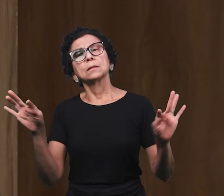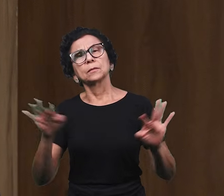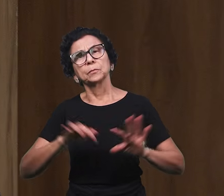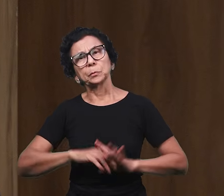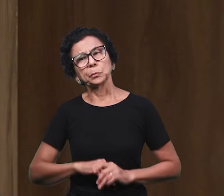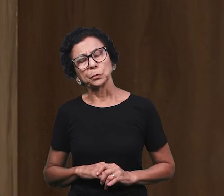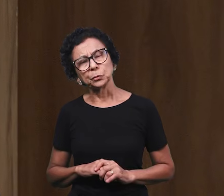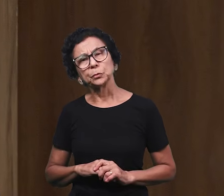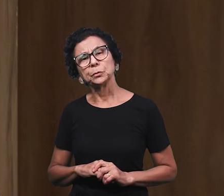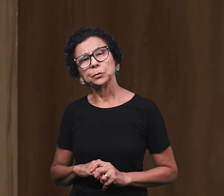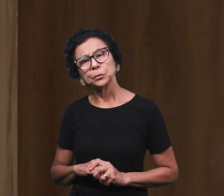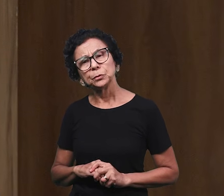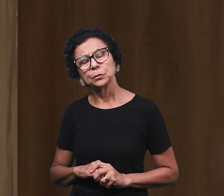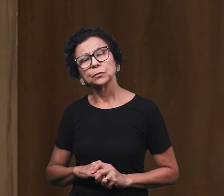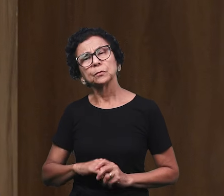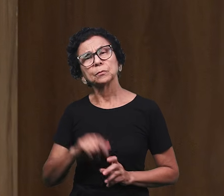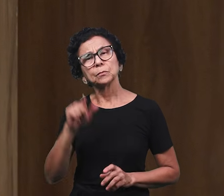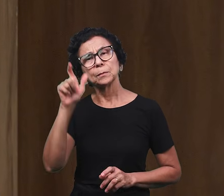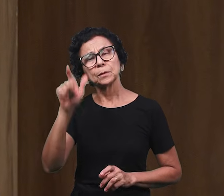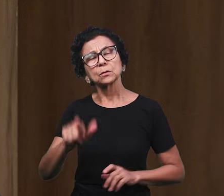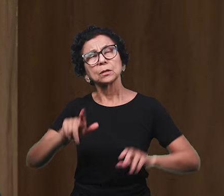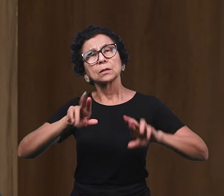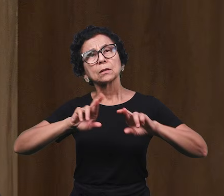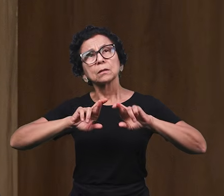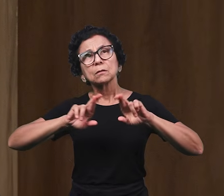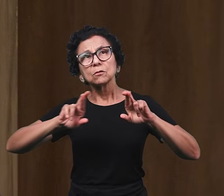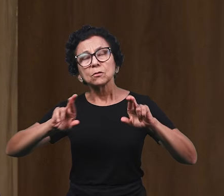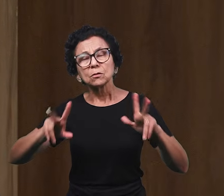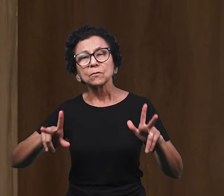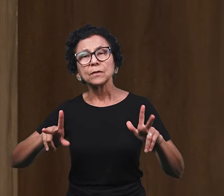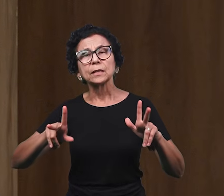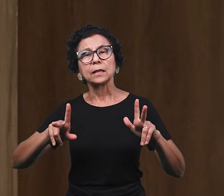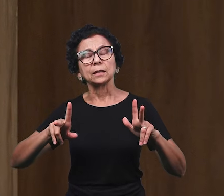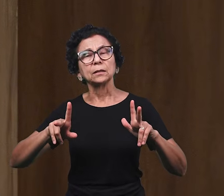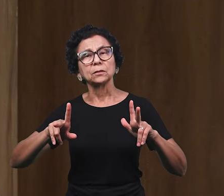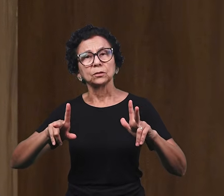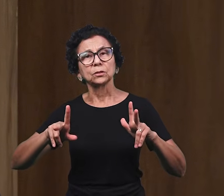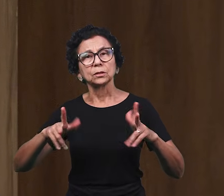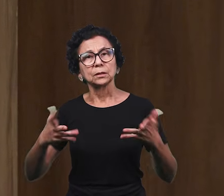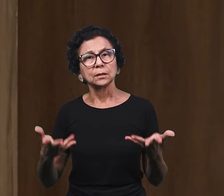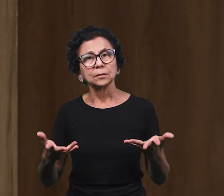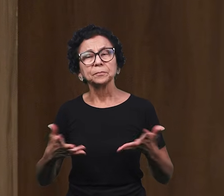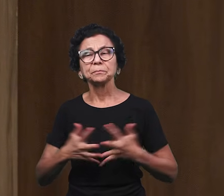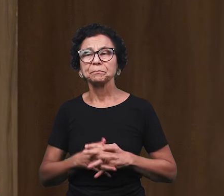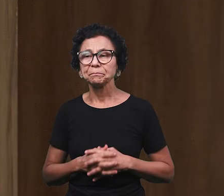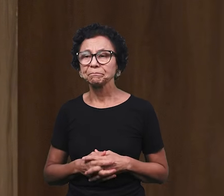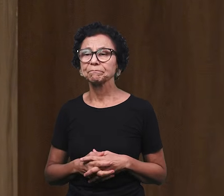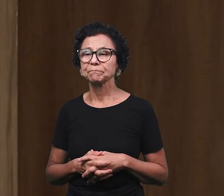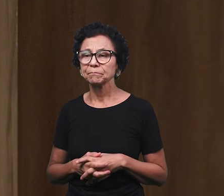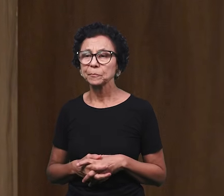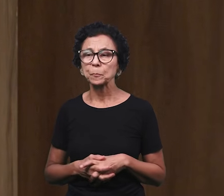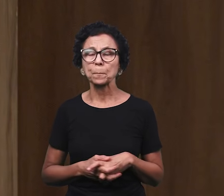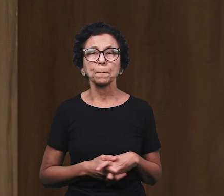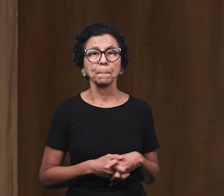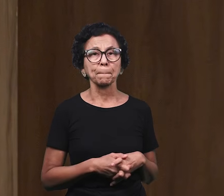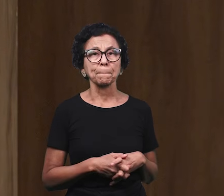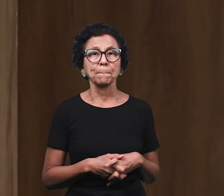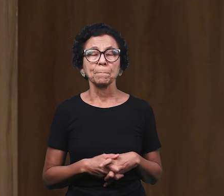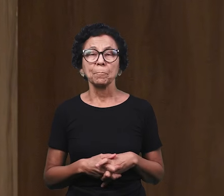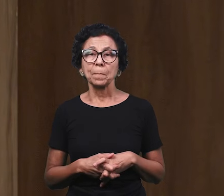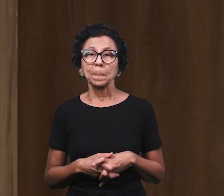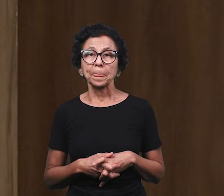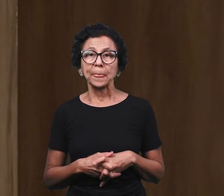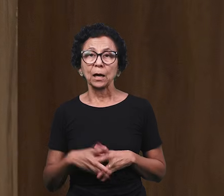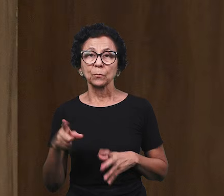que ilumina nesta vida. O jovem, ele tem que ser diferente. Nós estamos no